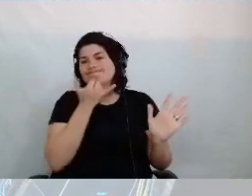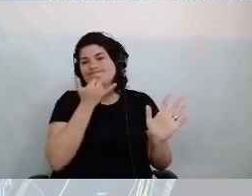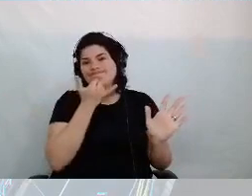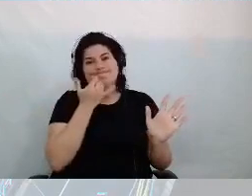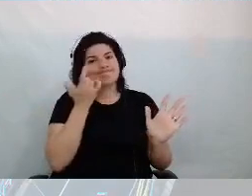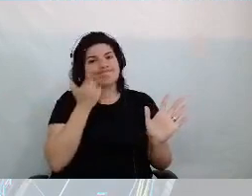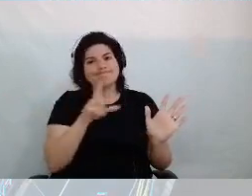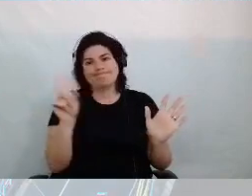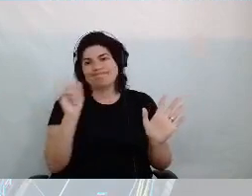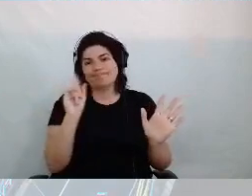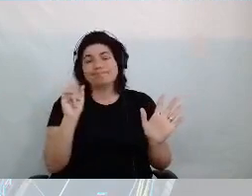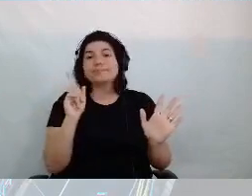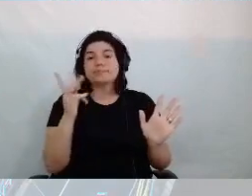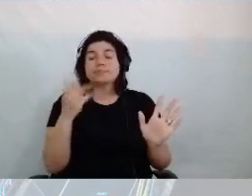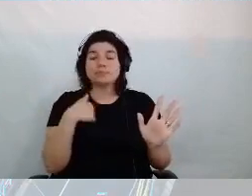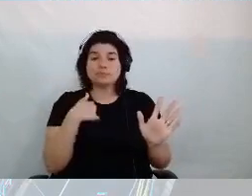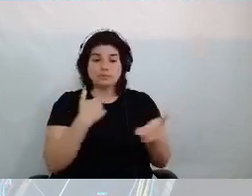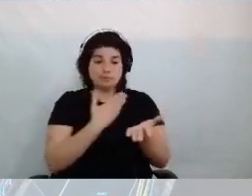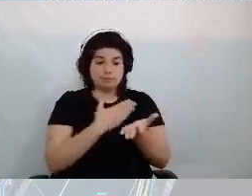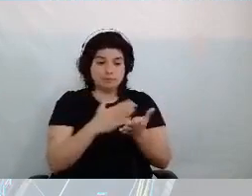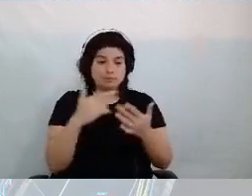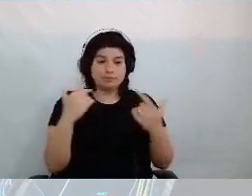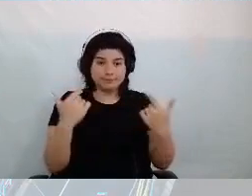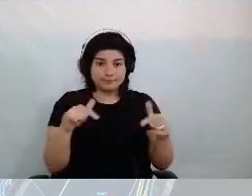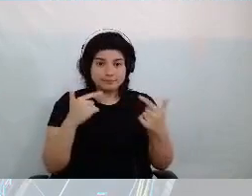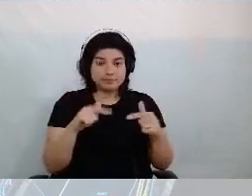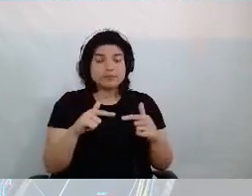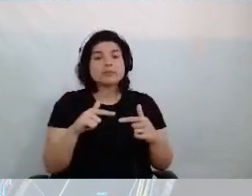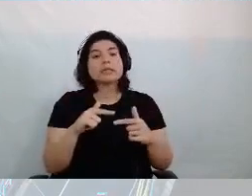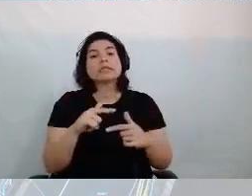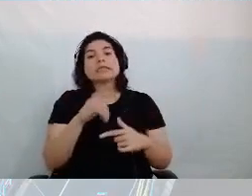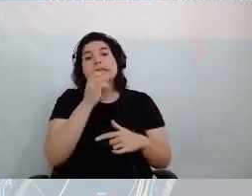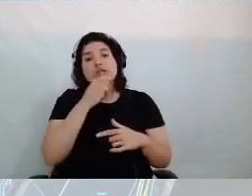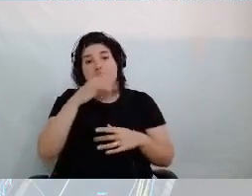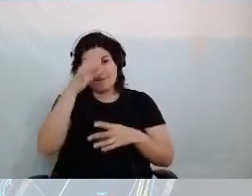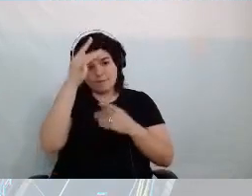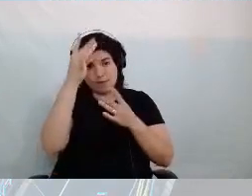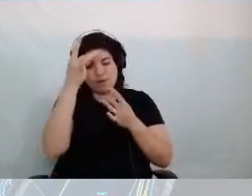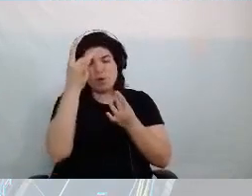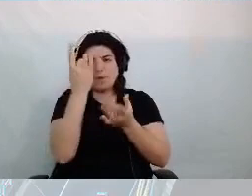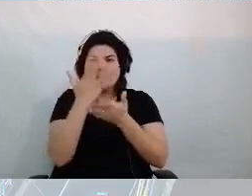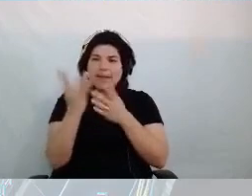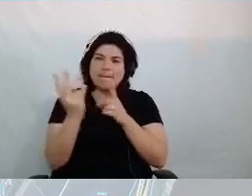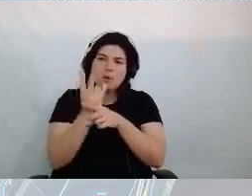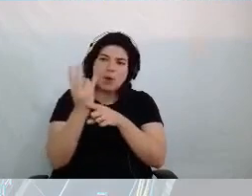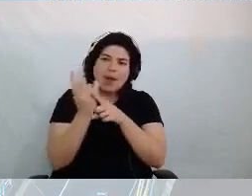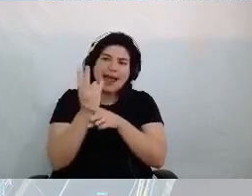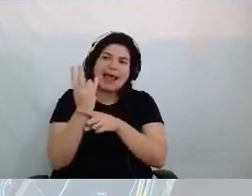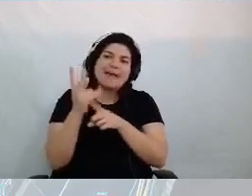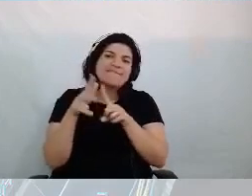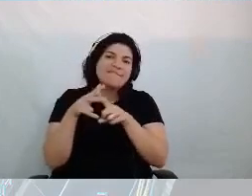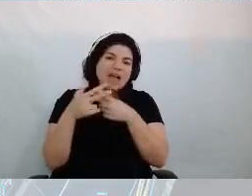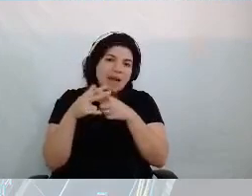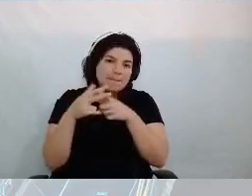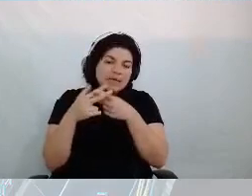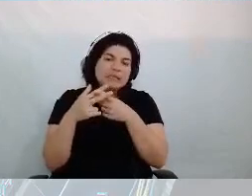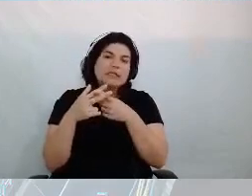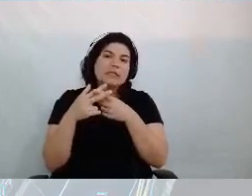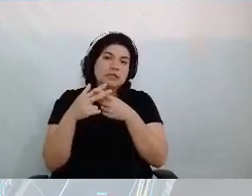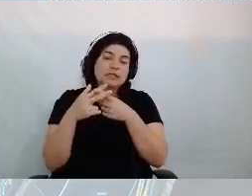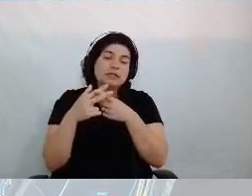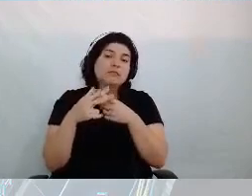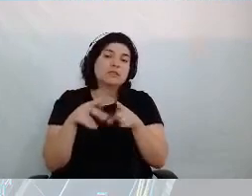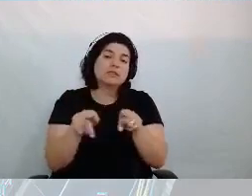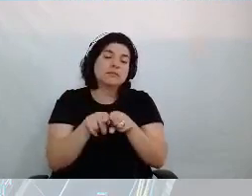até colocar, quando eu comecei a trabalhar com teste de performance, comecei a buscar informações de ferramenta, por exemplo, o JMeter,